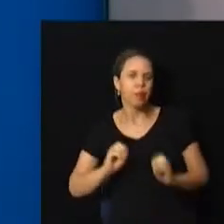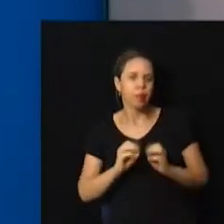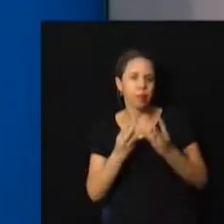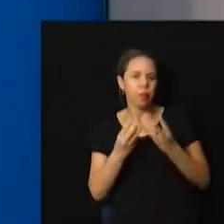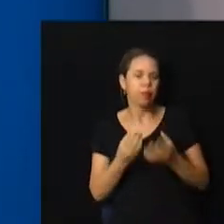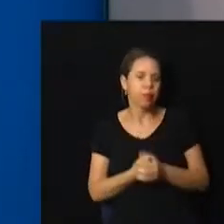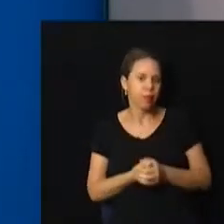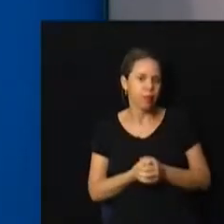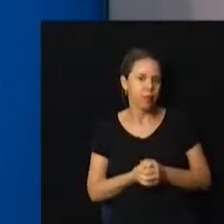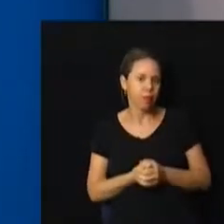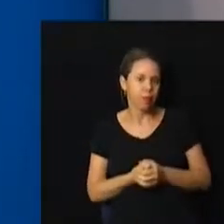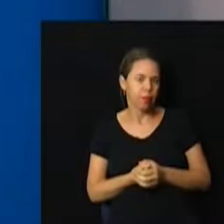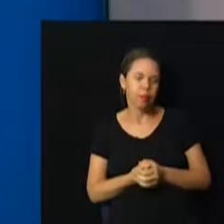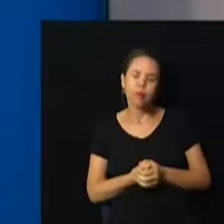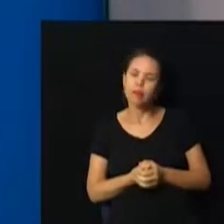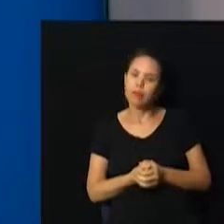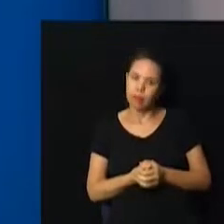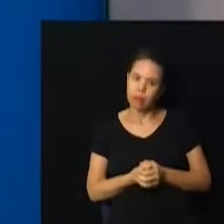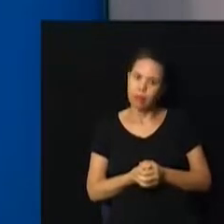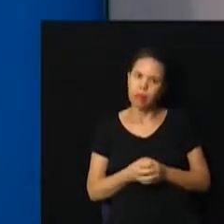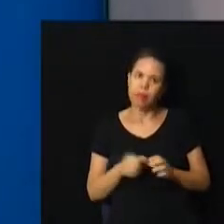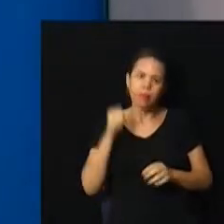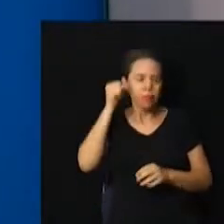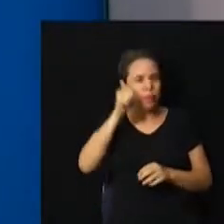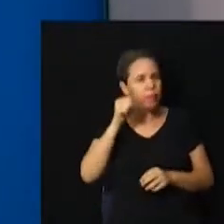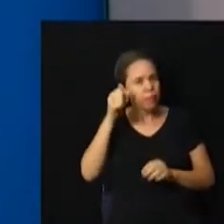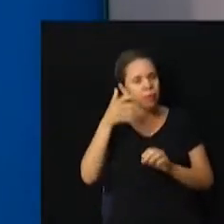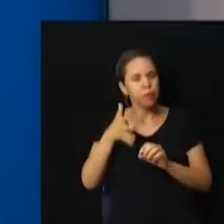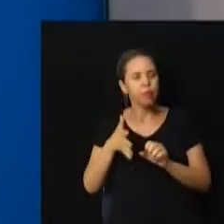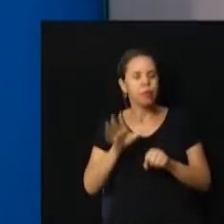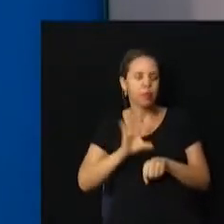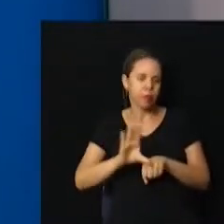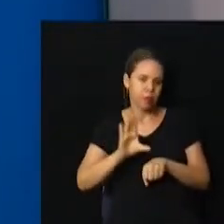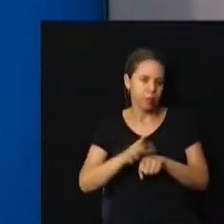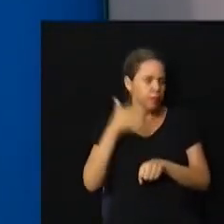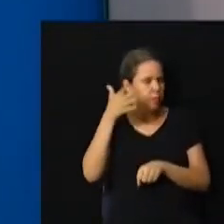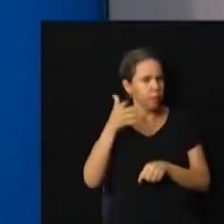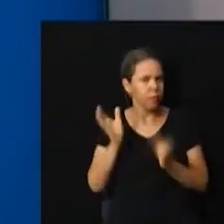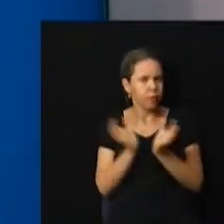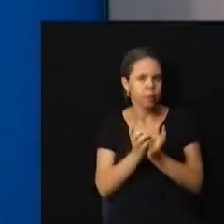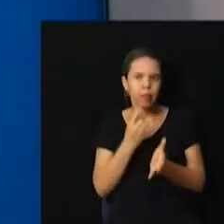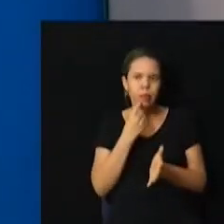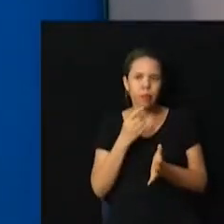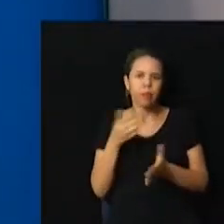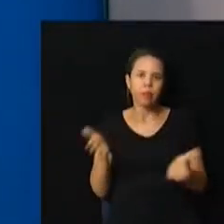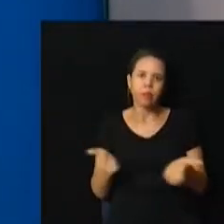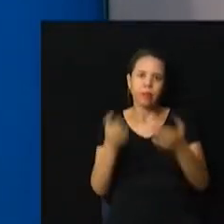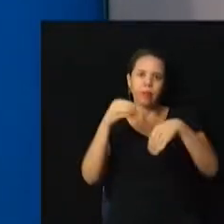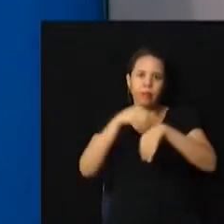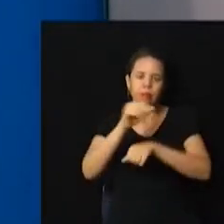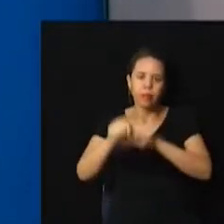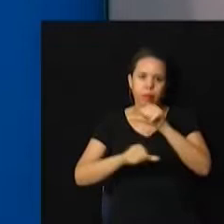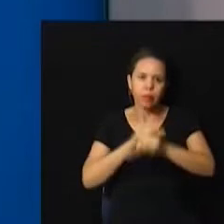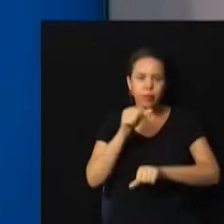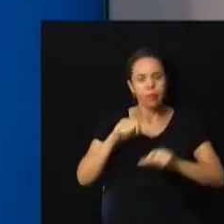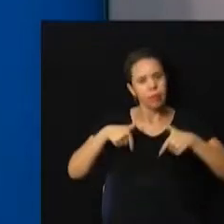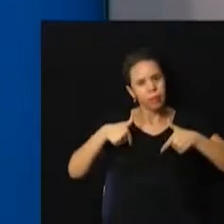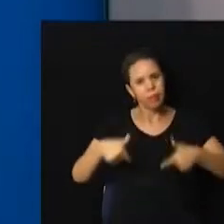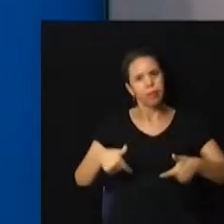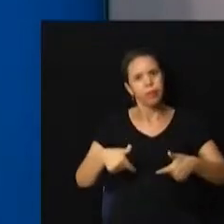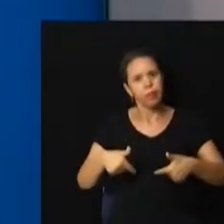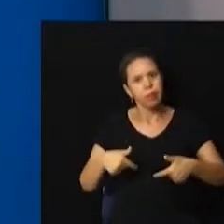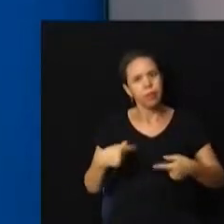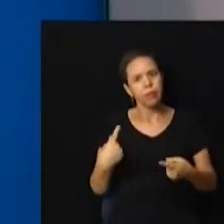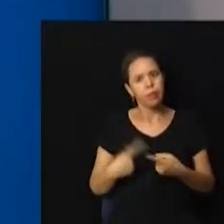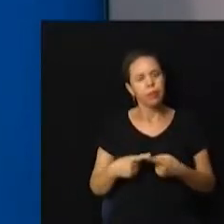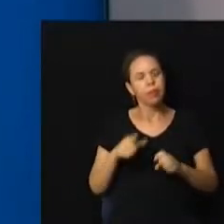ele se chama Seminário Empretec. A gente vai ter algumas turmas aqui em Campinas e ele proporciona, né, uma mudança de